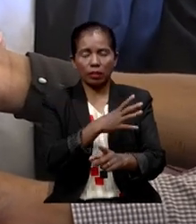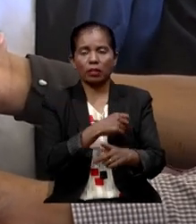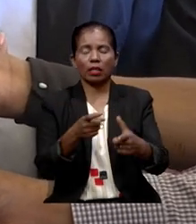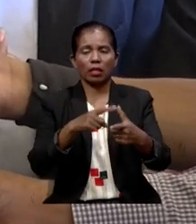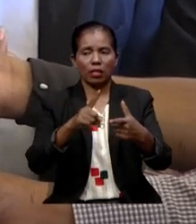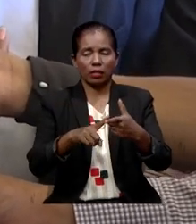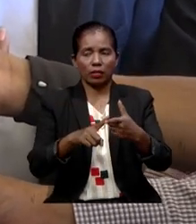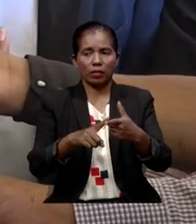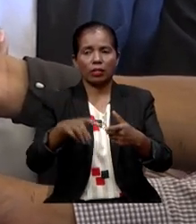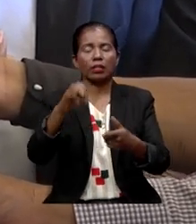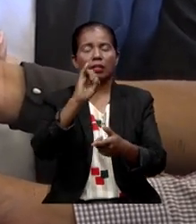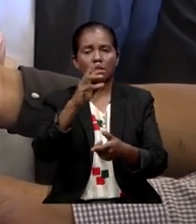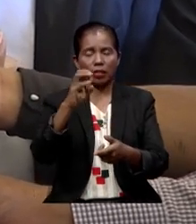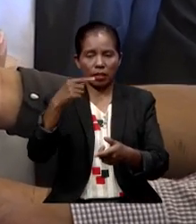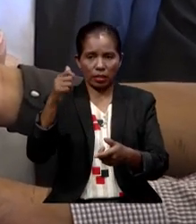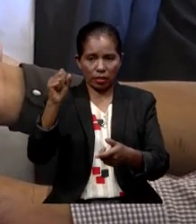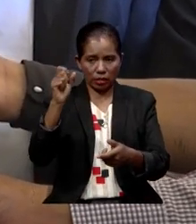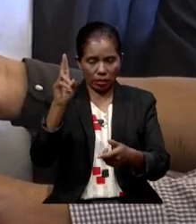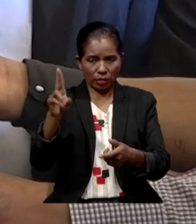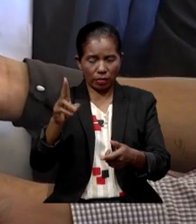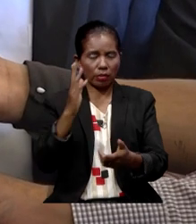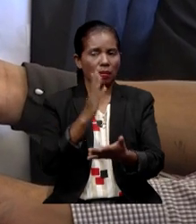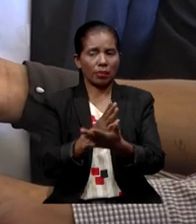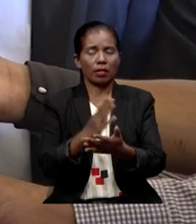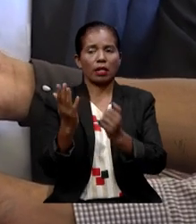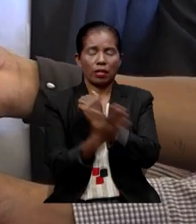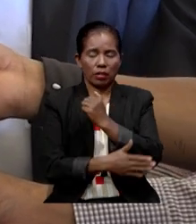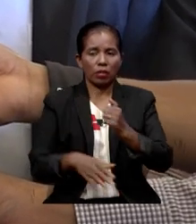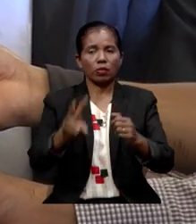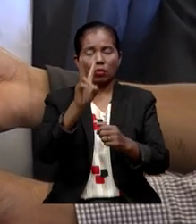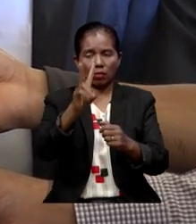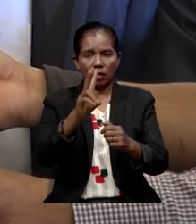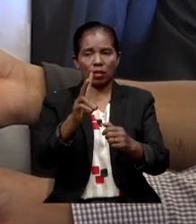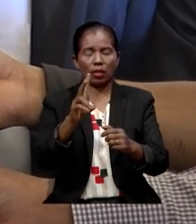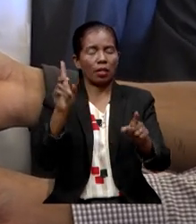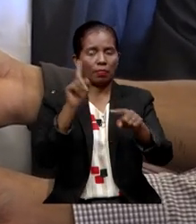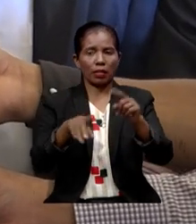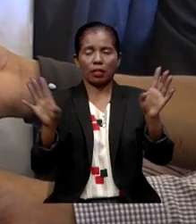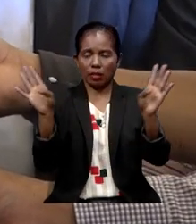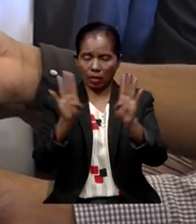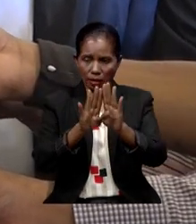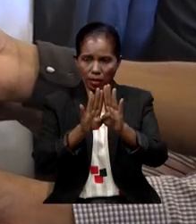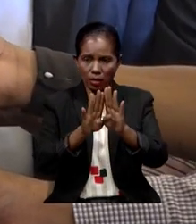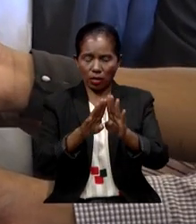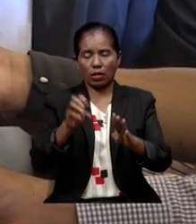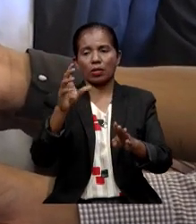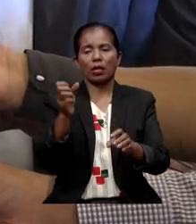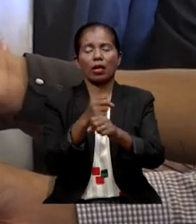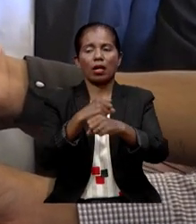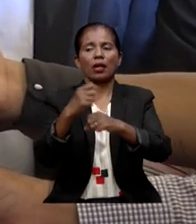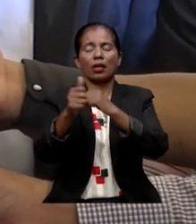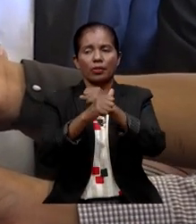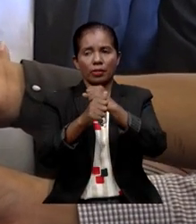tu evita cooperação entre Rairua e Taka, de Aclio, Halo, Ação, vai ir